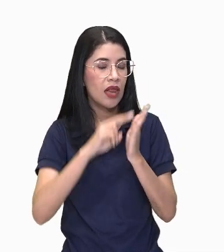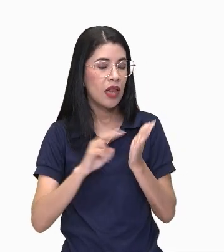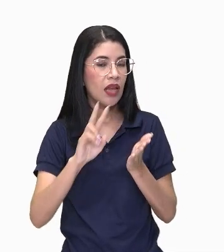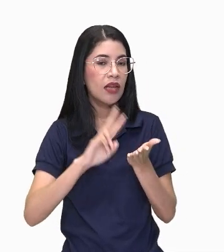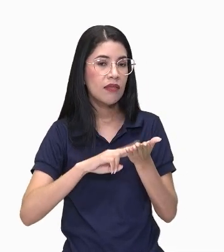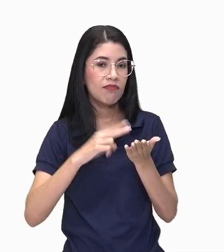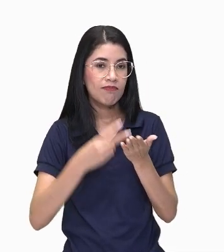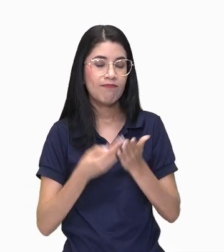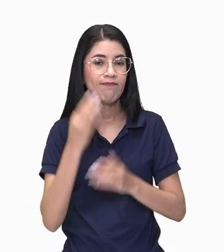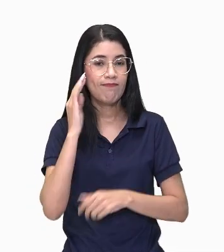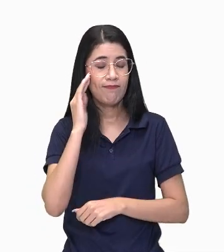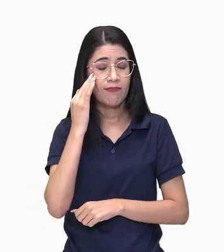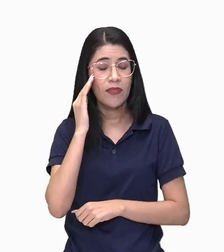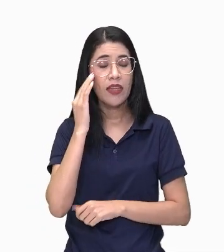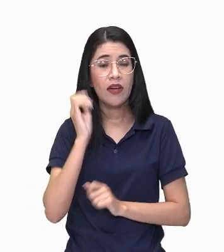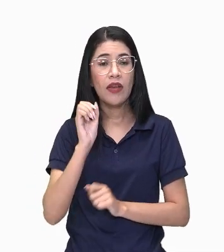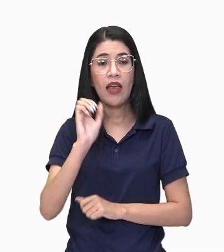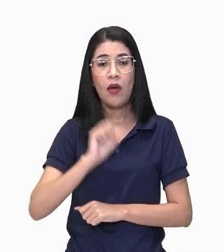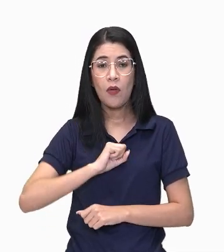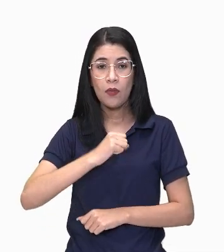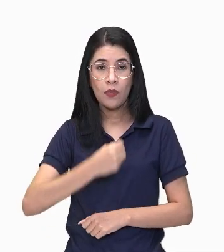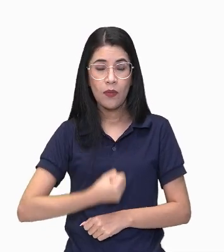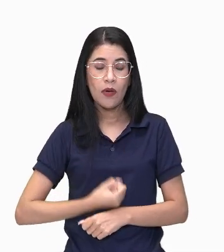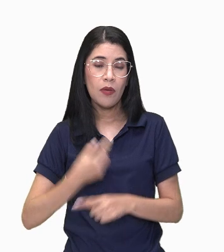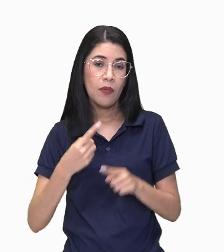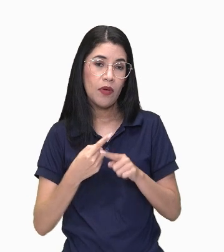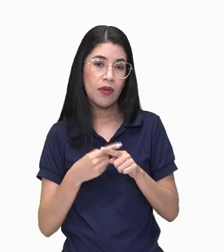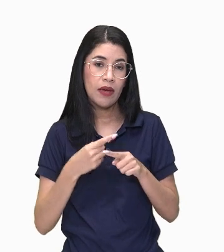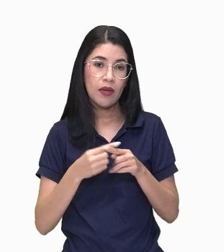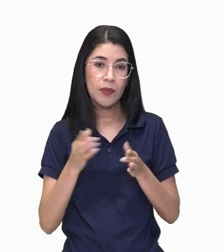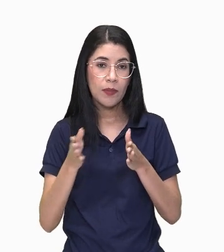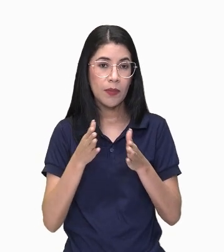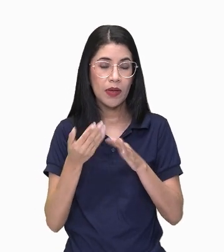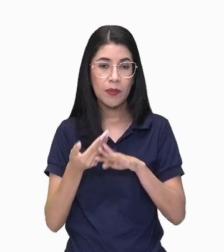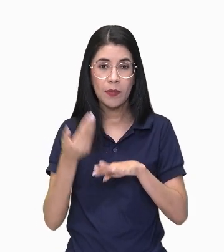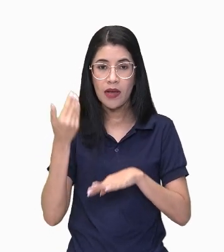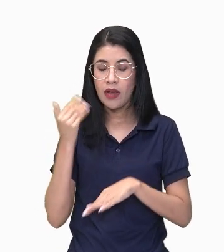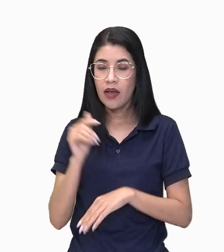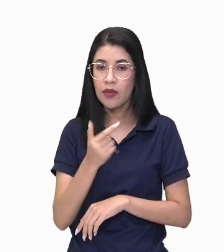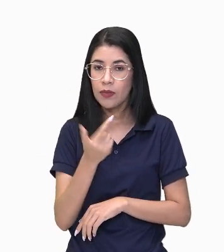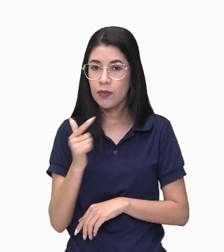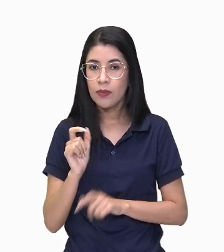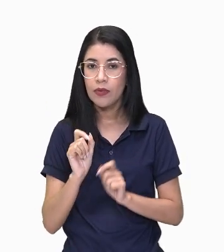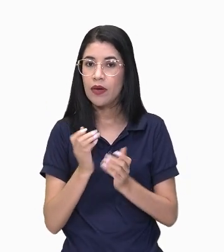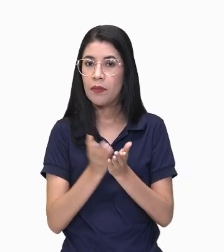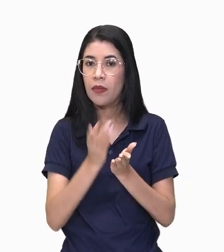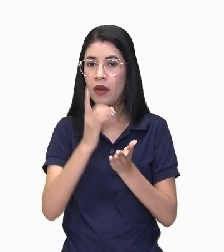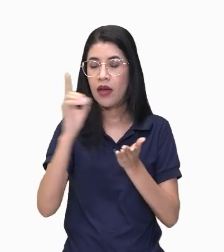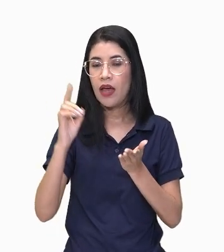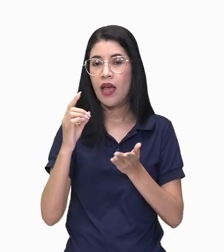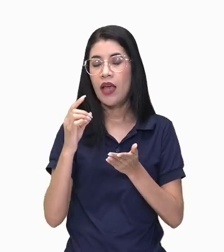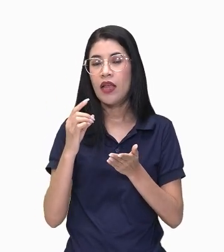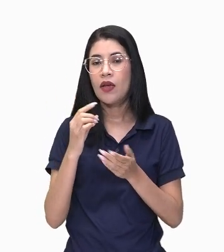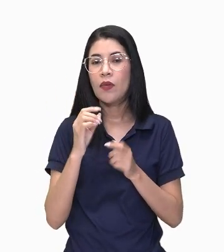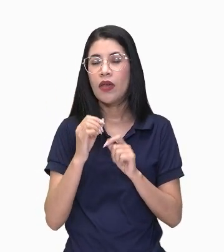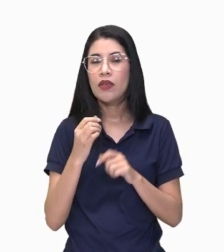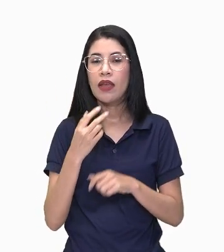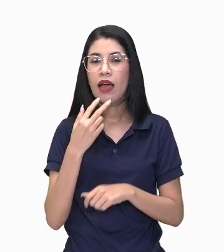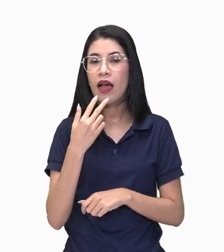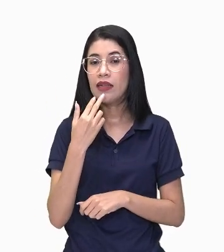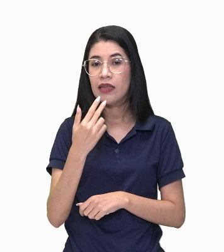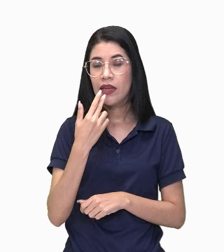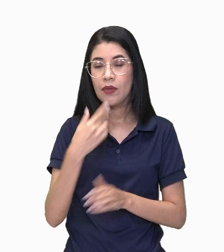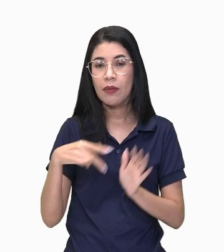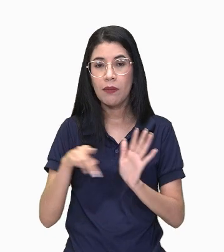a Bíblia eram os sacerdotes, até porque naquele momento não existia a chamada Bíblia na linguagem local